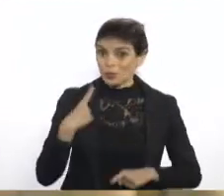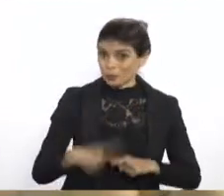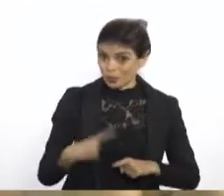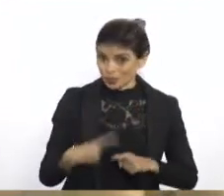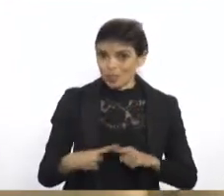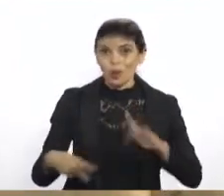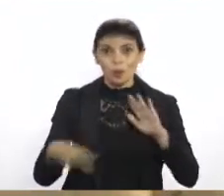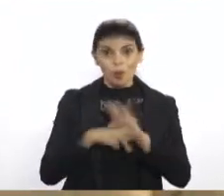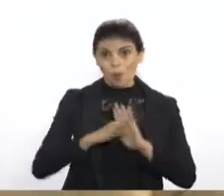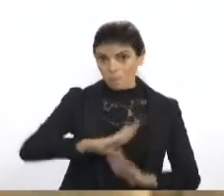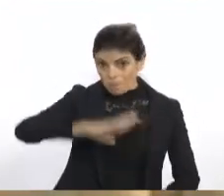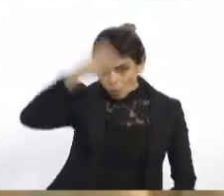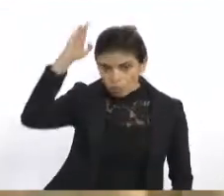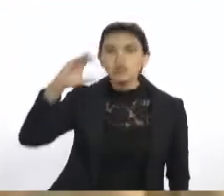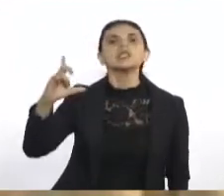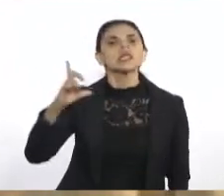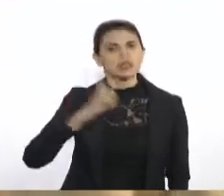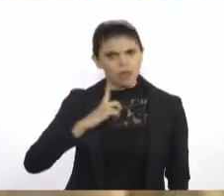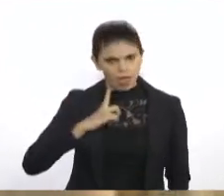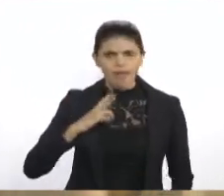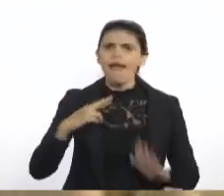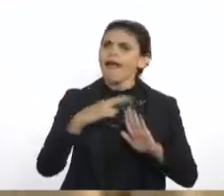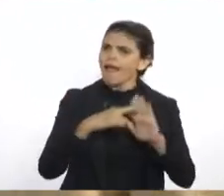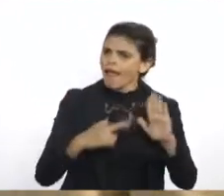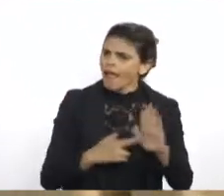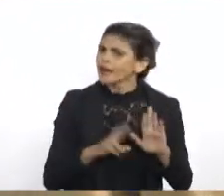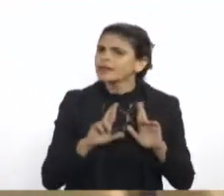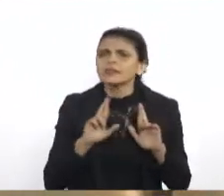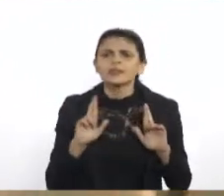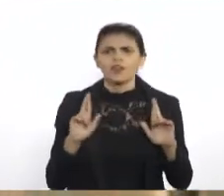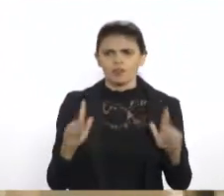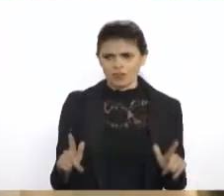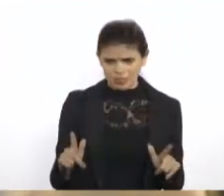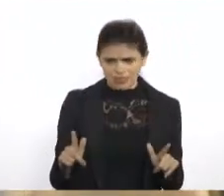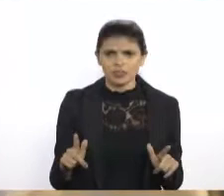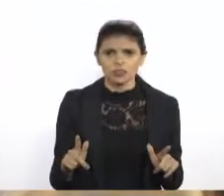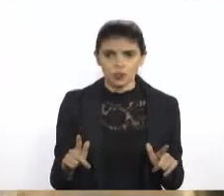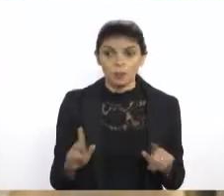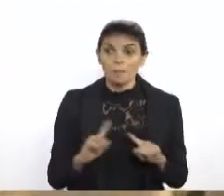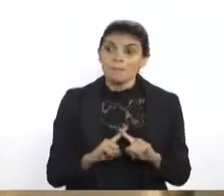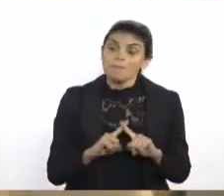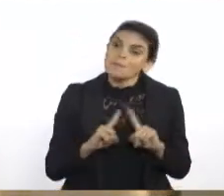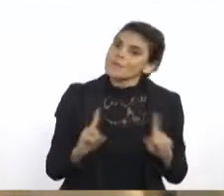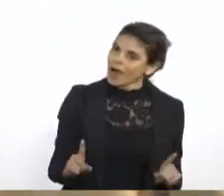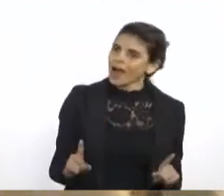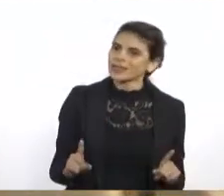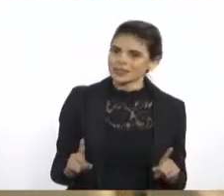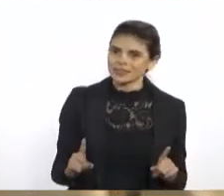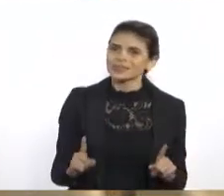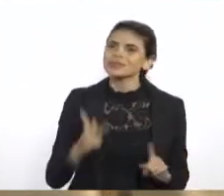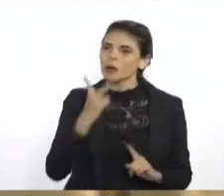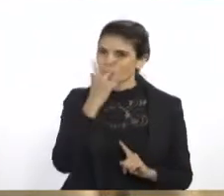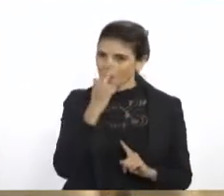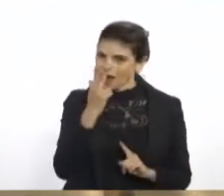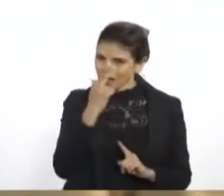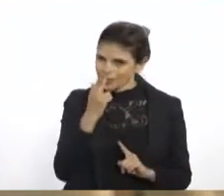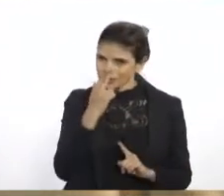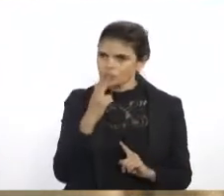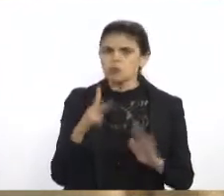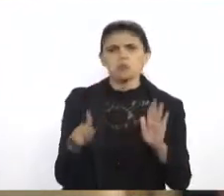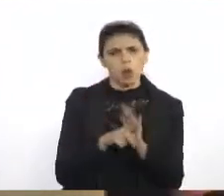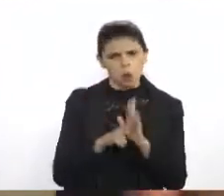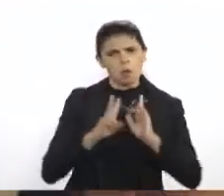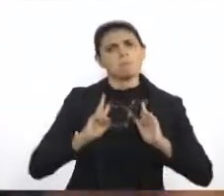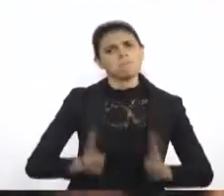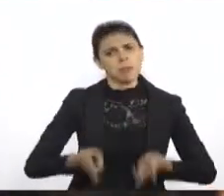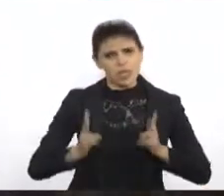Corpo de Bombeiros tem, sim, regulamentação completamente dispensável. Agora, é quase que um padrão dentro do parlamento